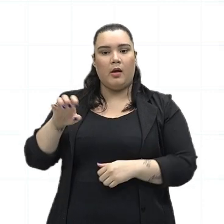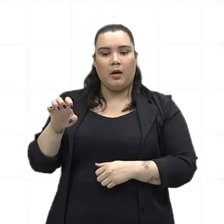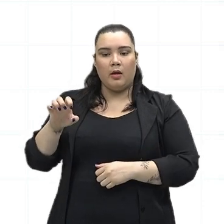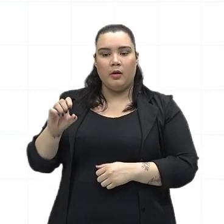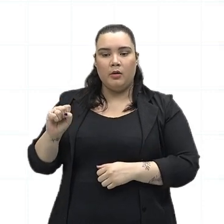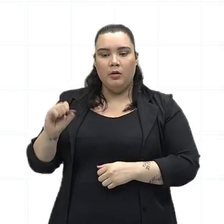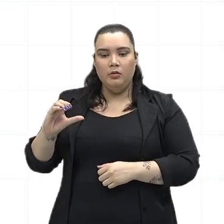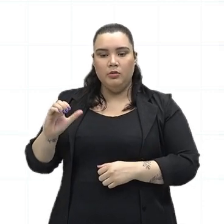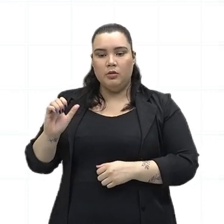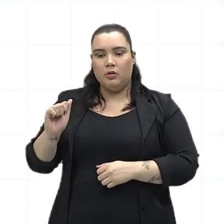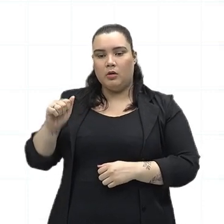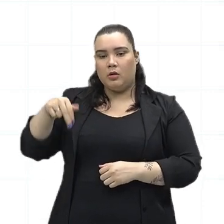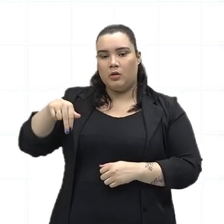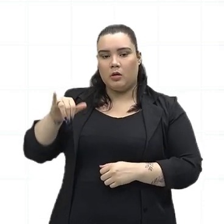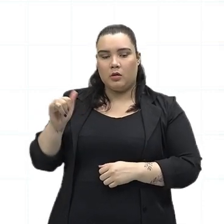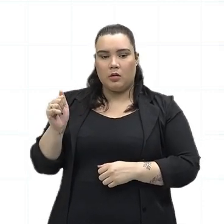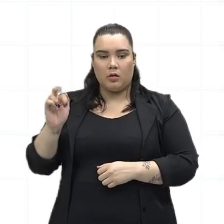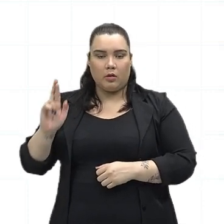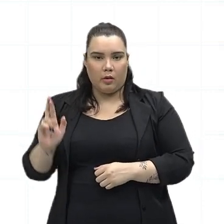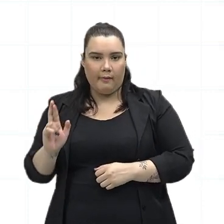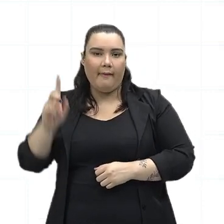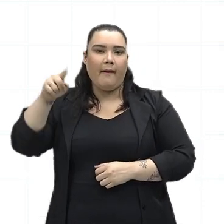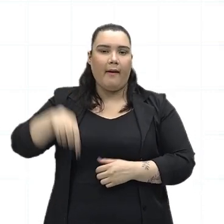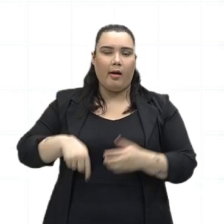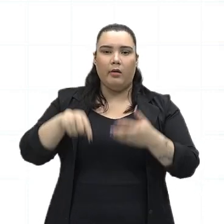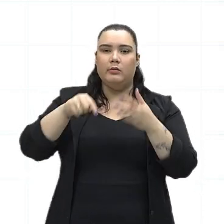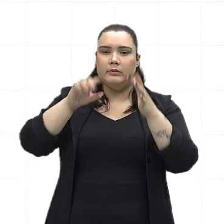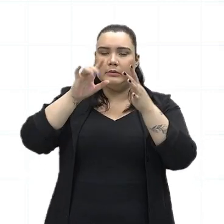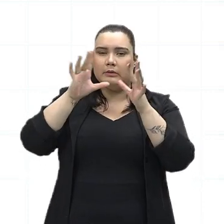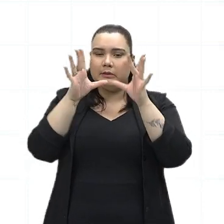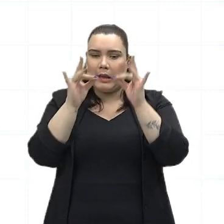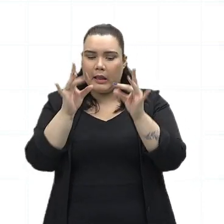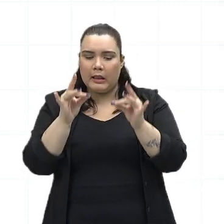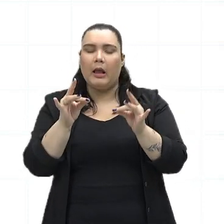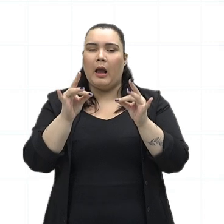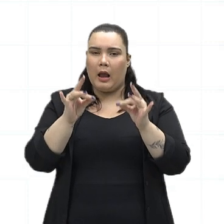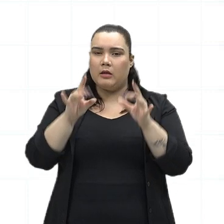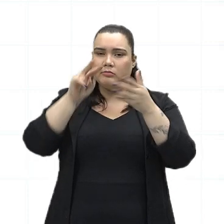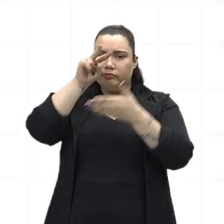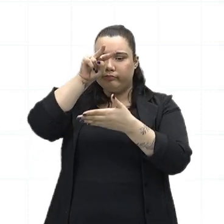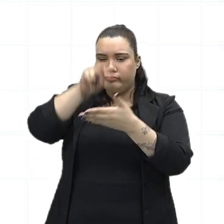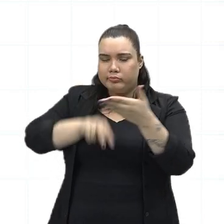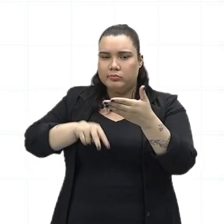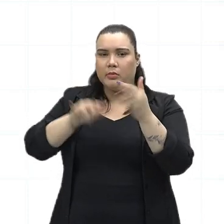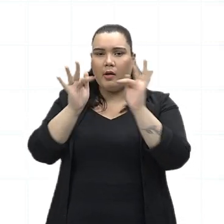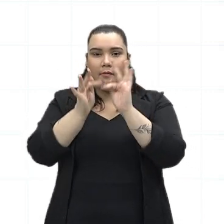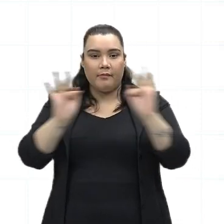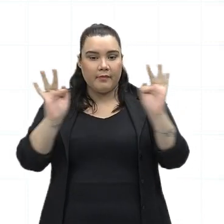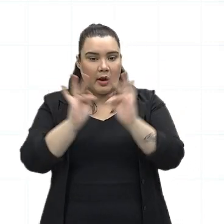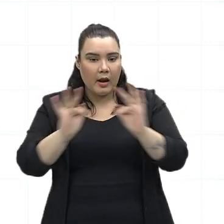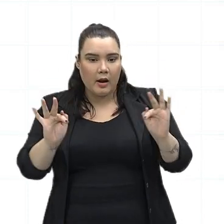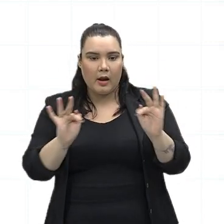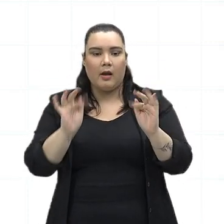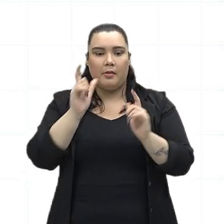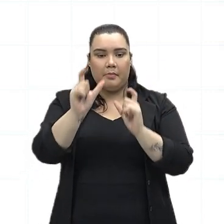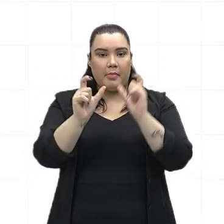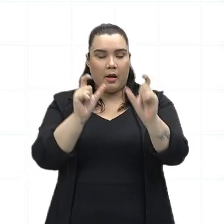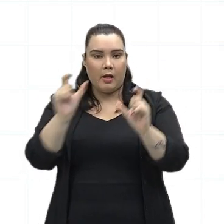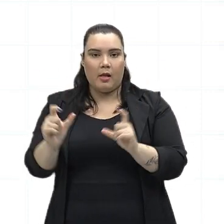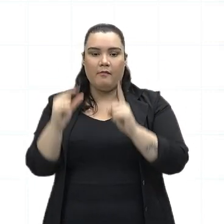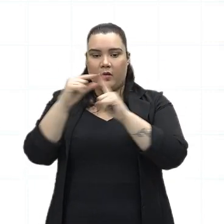significa examinar detalhadamente, codificar a mensagem das frases, selecionar o